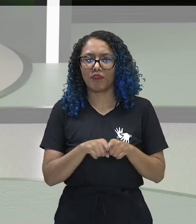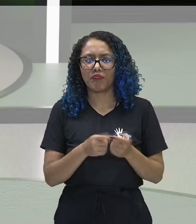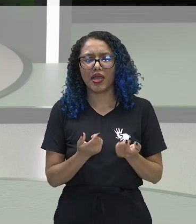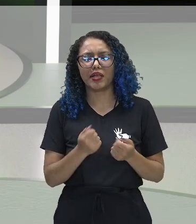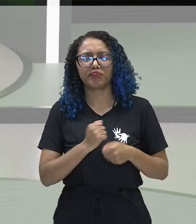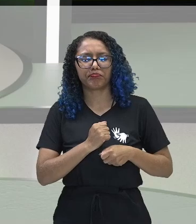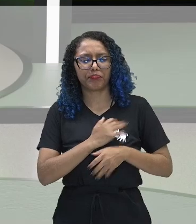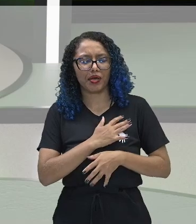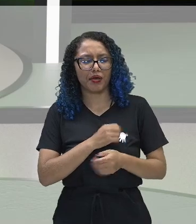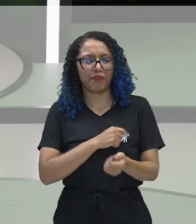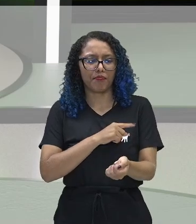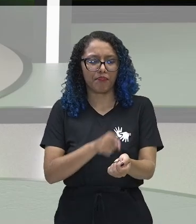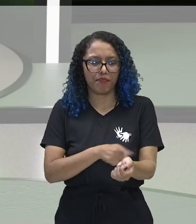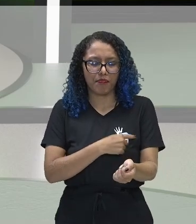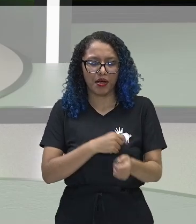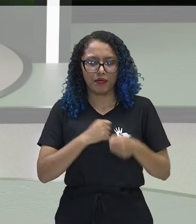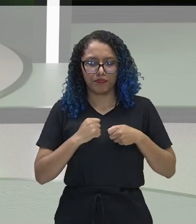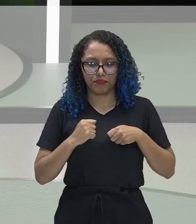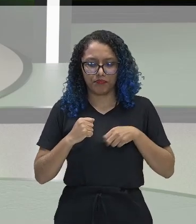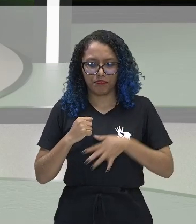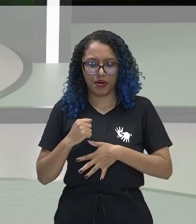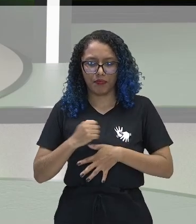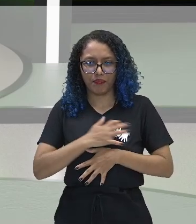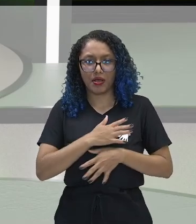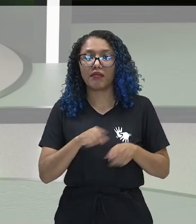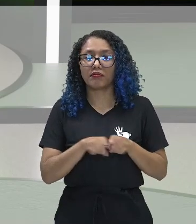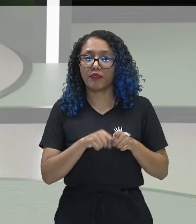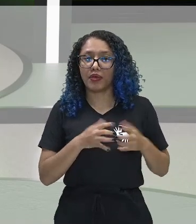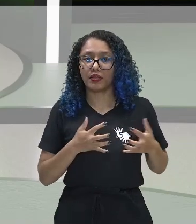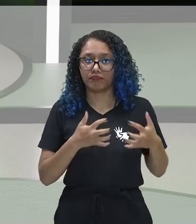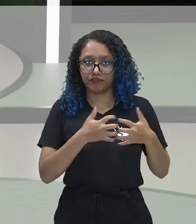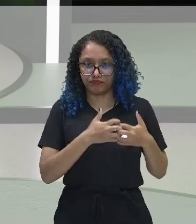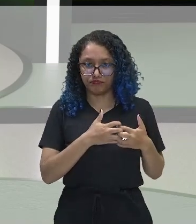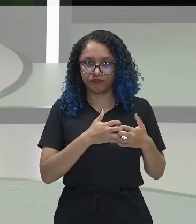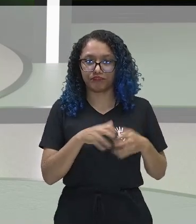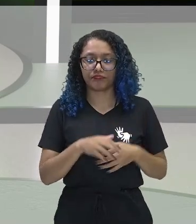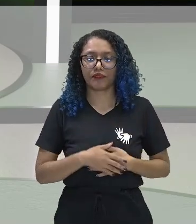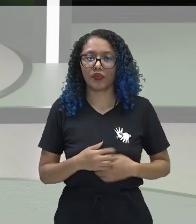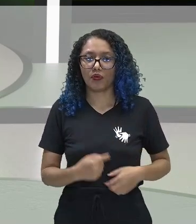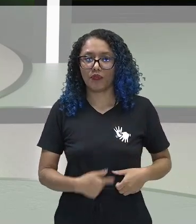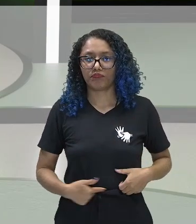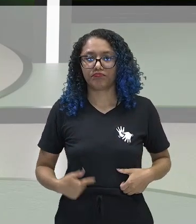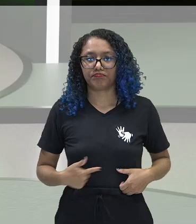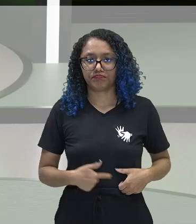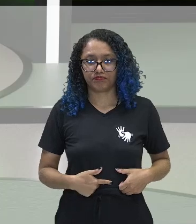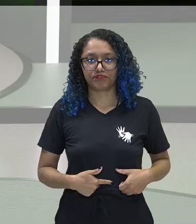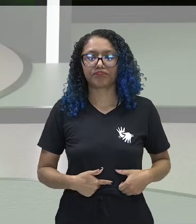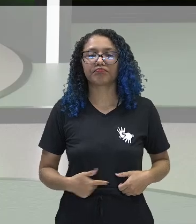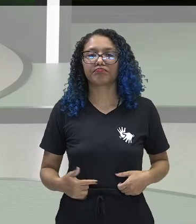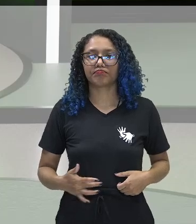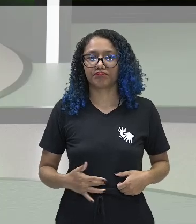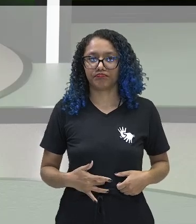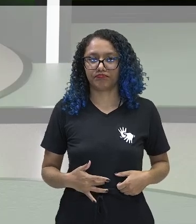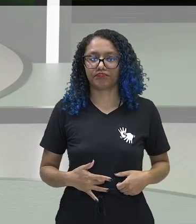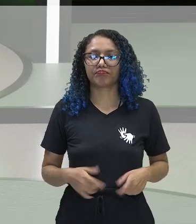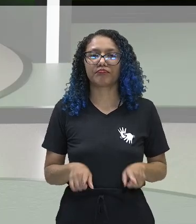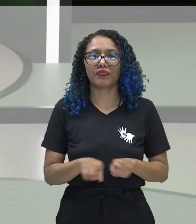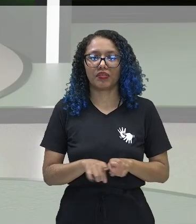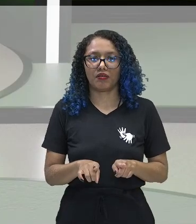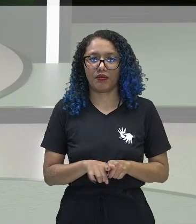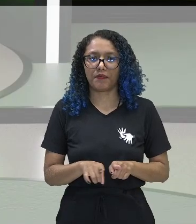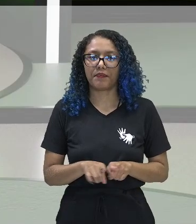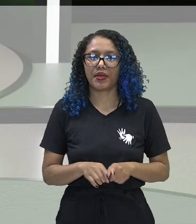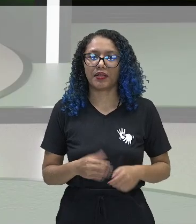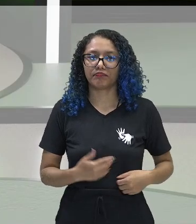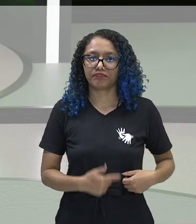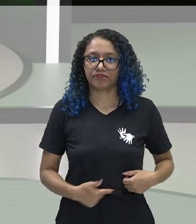veias, e lá junto aos tecidos estão os capilares. Lá no abdômen, olha só, e é importante nós comentarmos